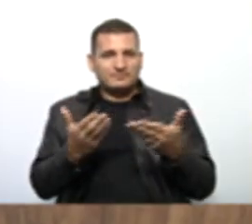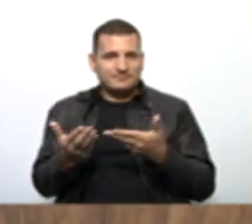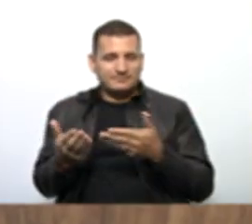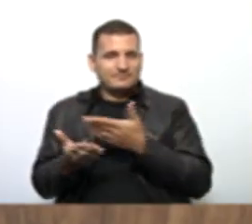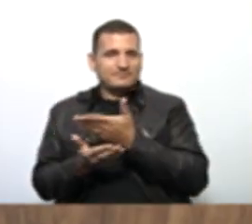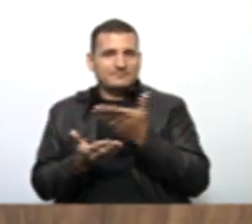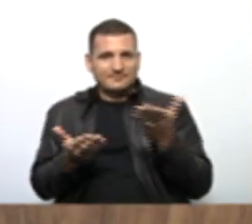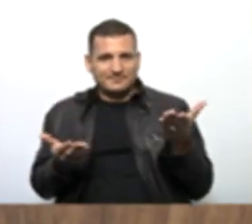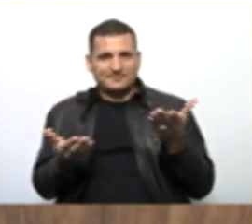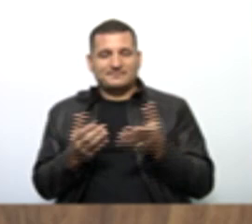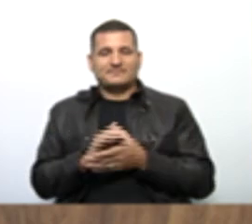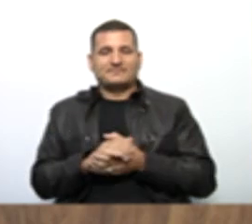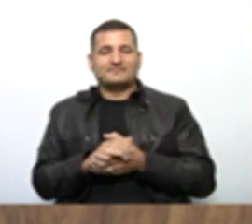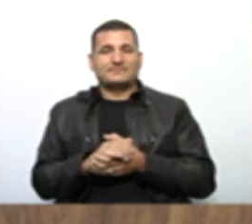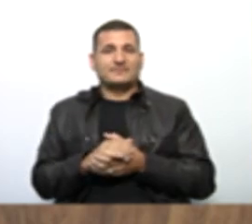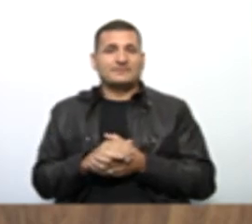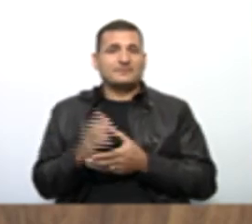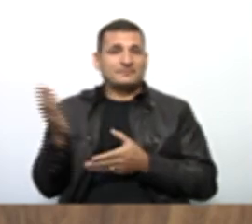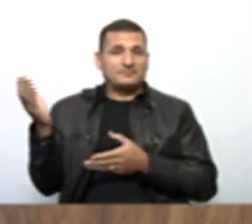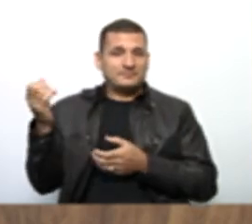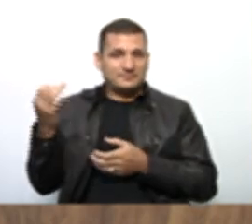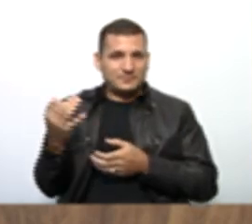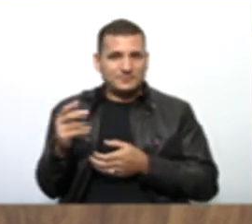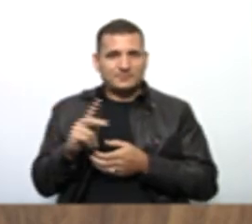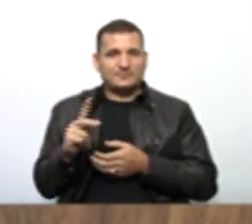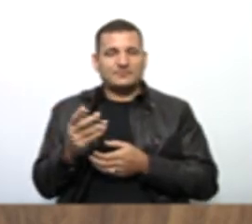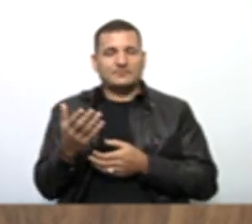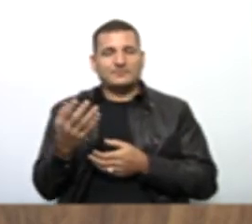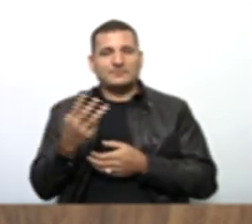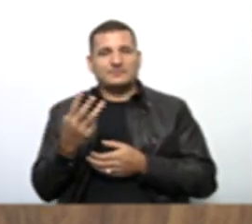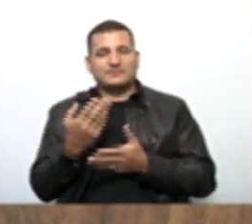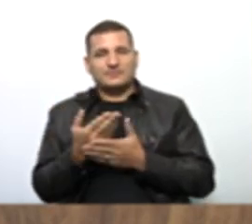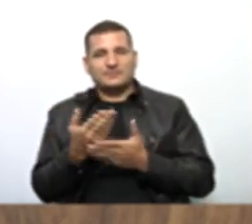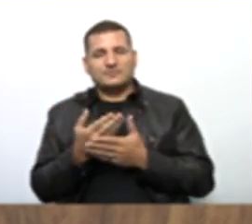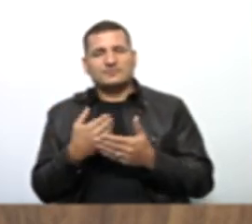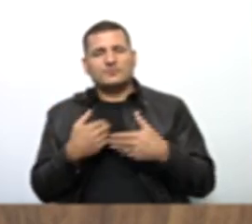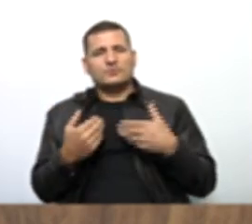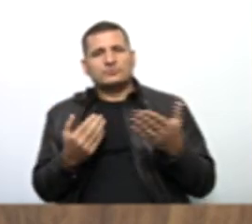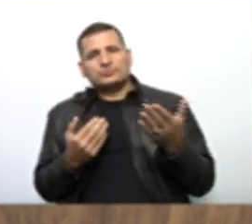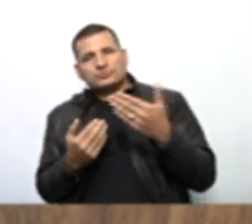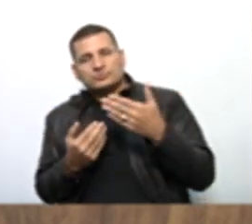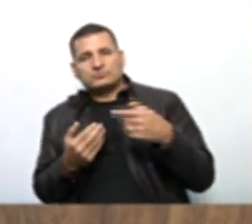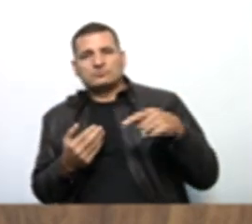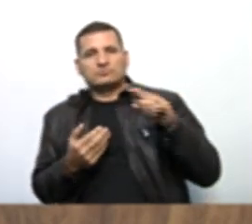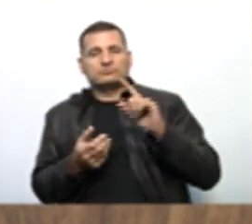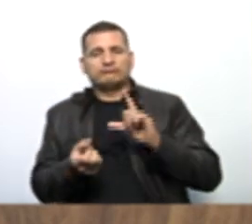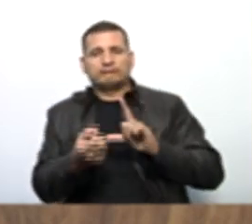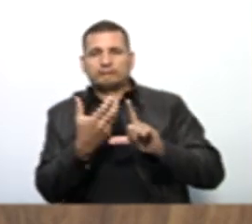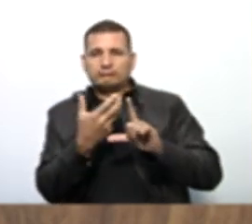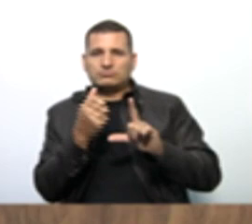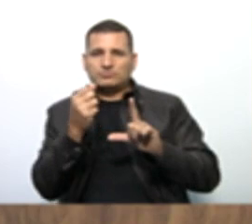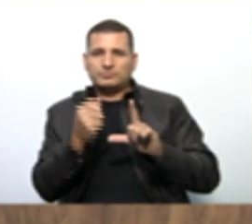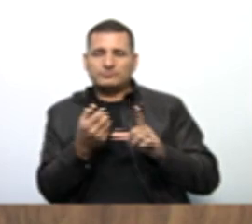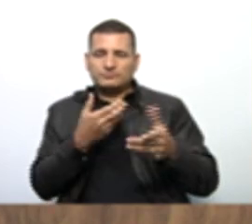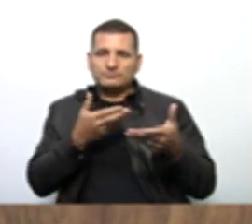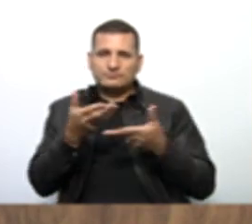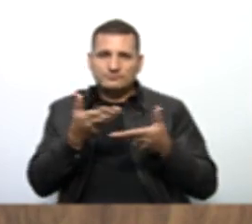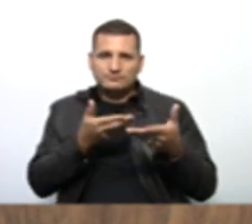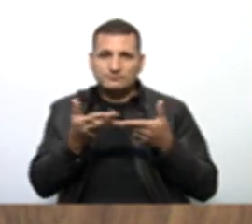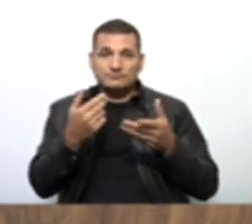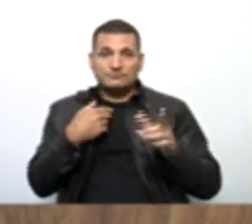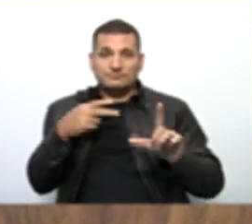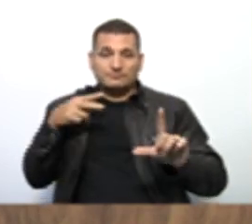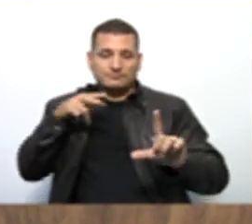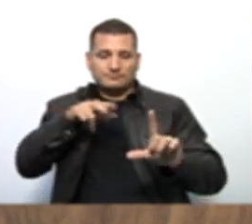nossa tabela com um profissional bem disse eu chamo aqui vocês para participarem também pelo forte estou aqui acompanhando já na nossa sala